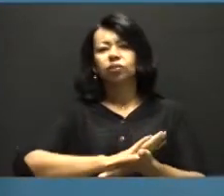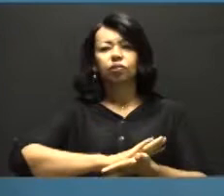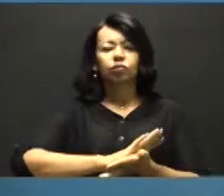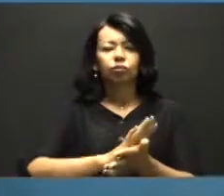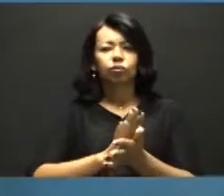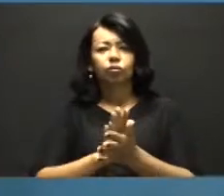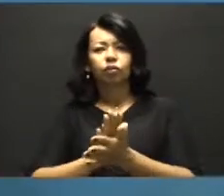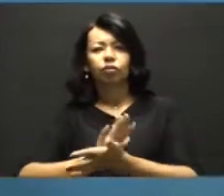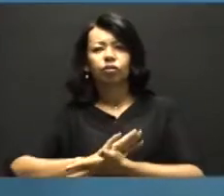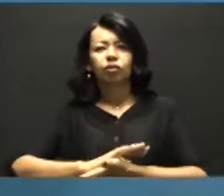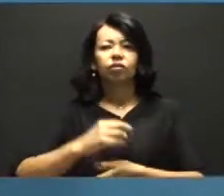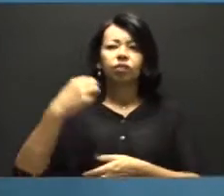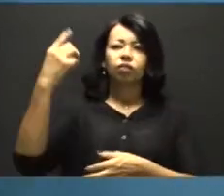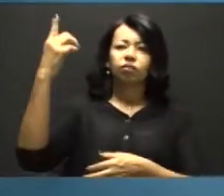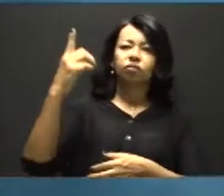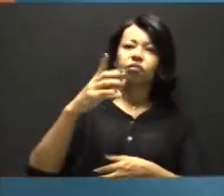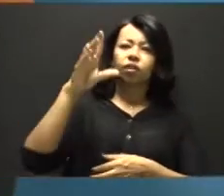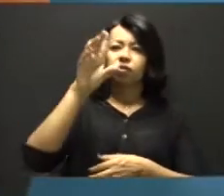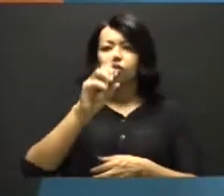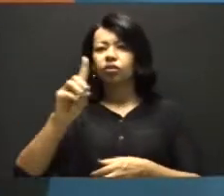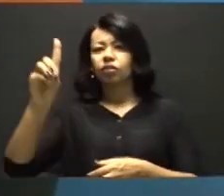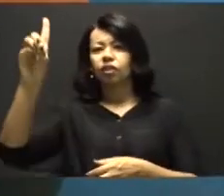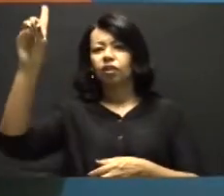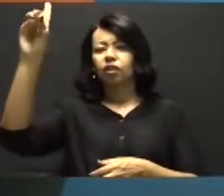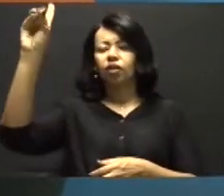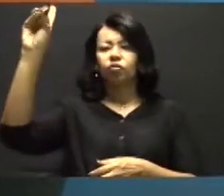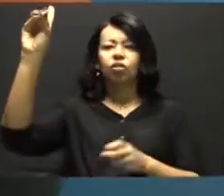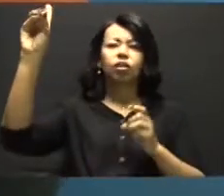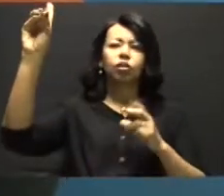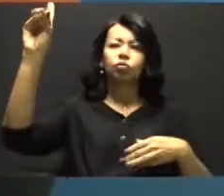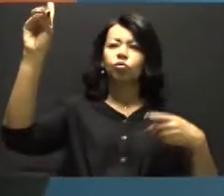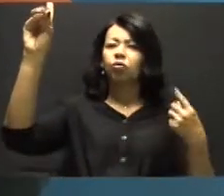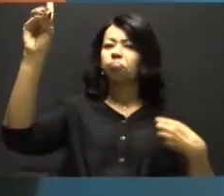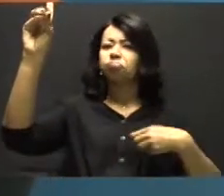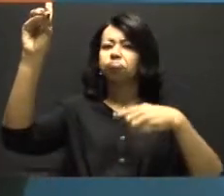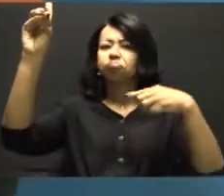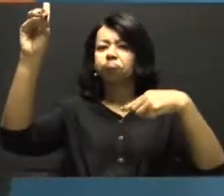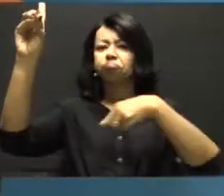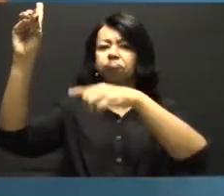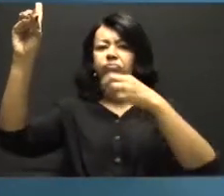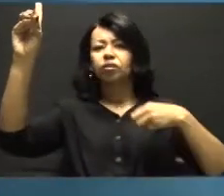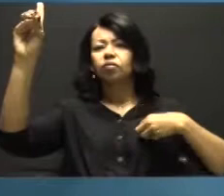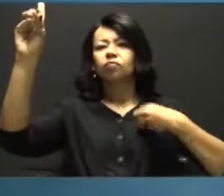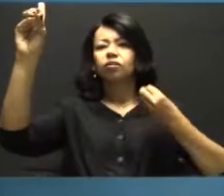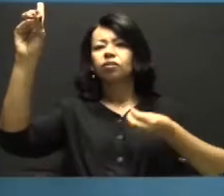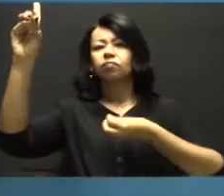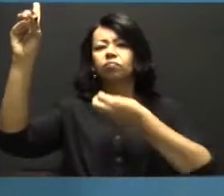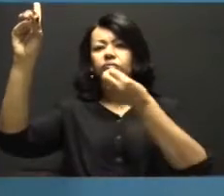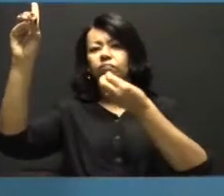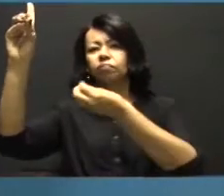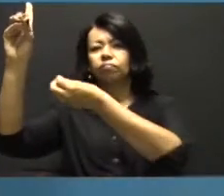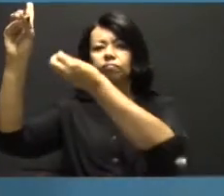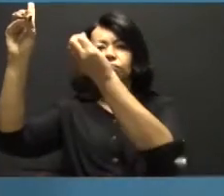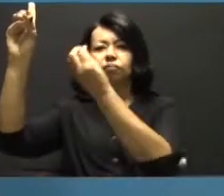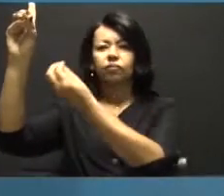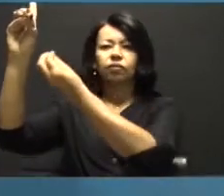veio de de erros ea e e voltará à